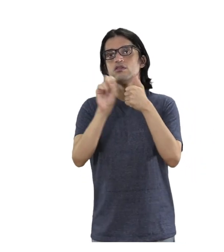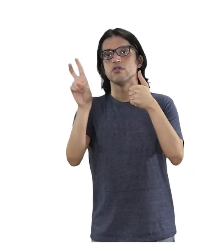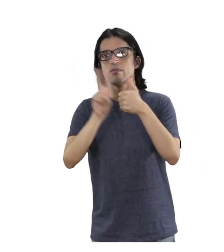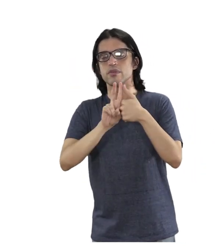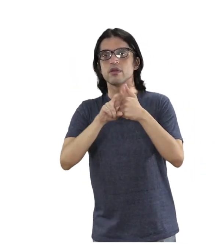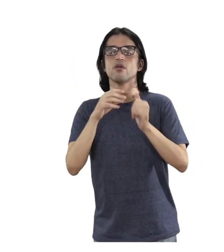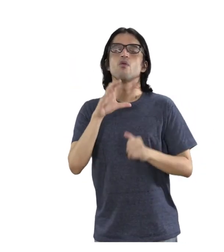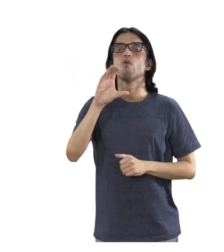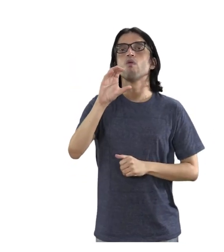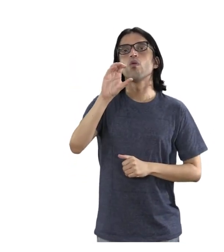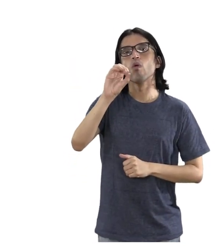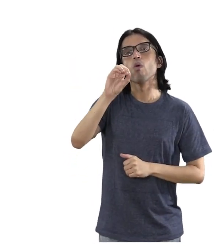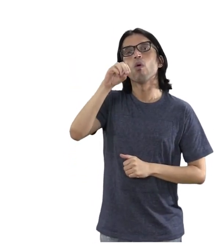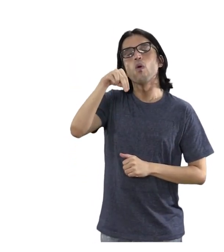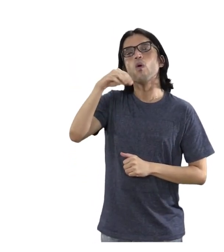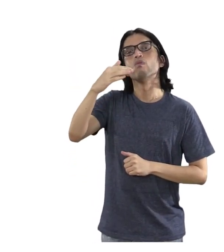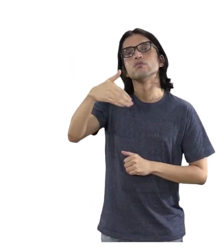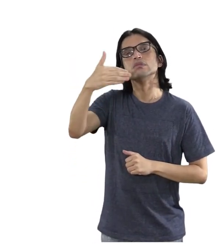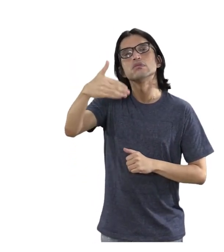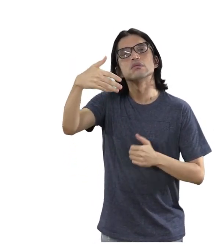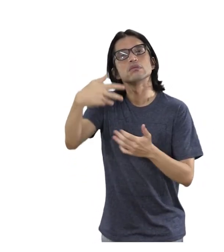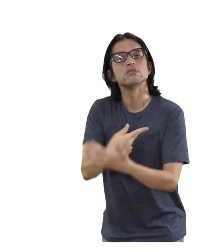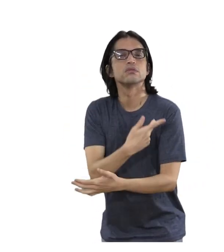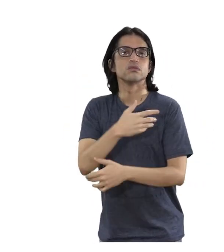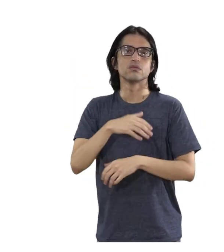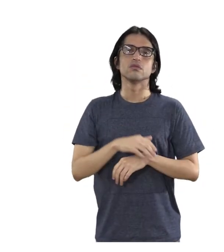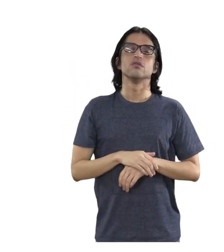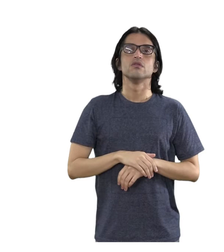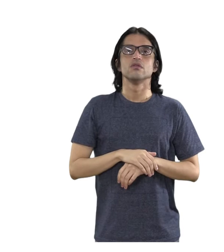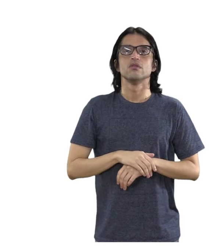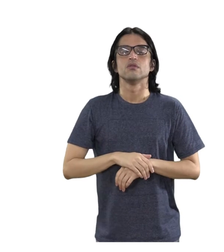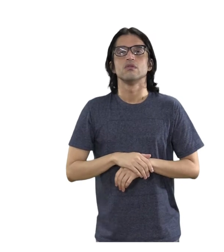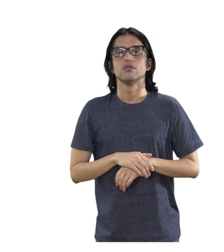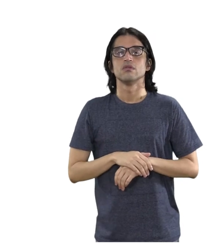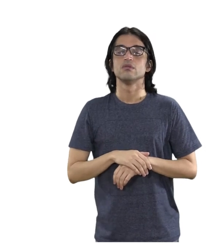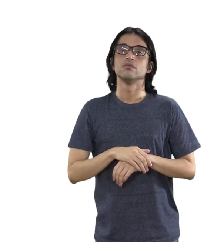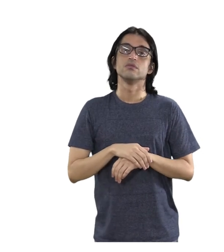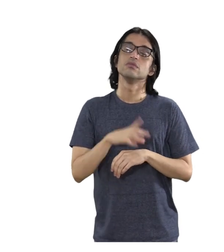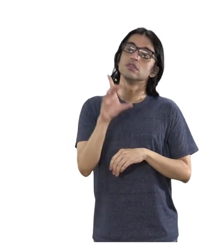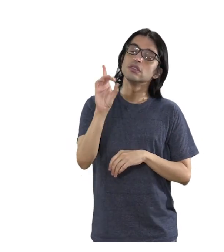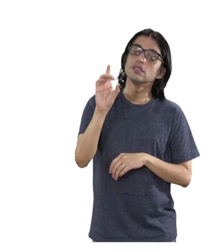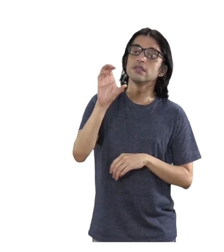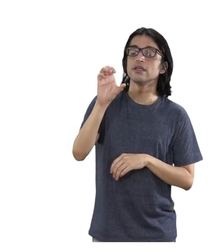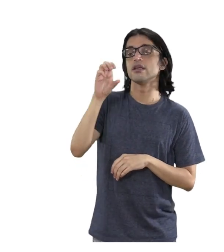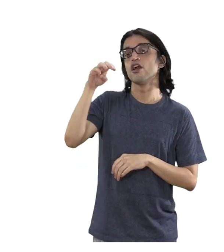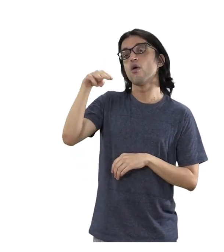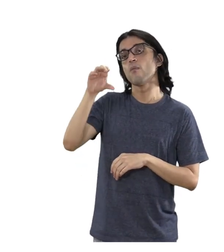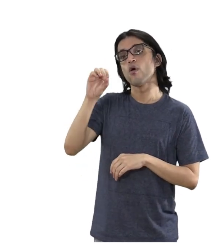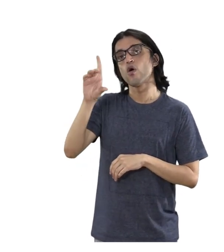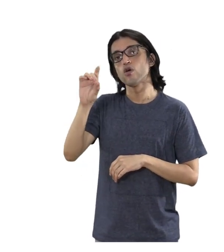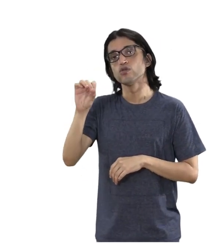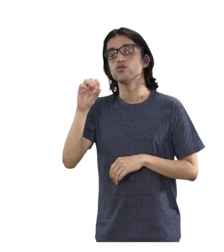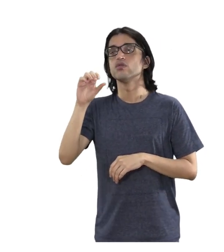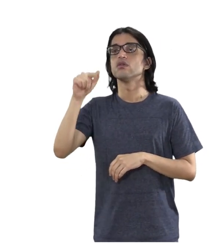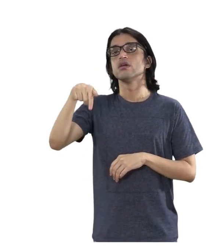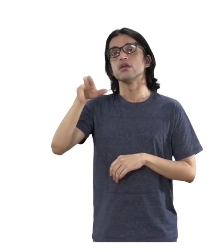Adverbial consecutiva, exprime uma consequência. São elas: de modo que, de sorte